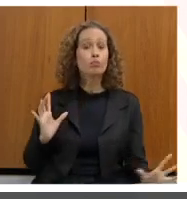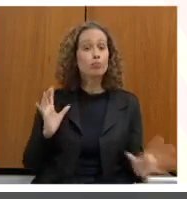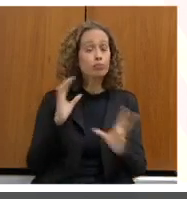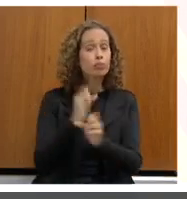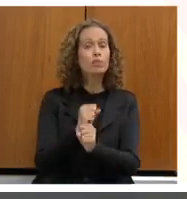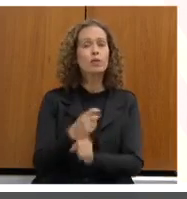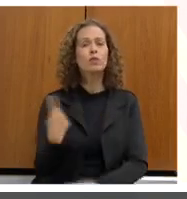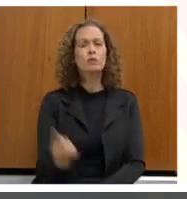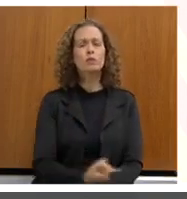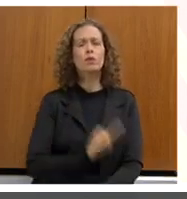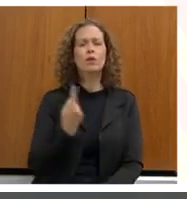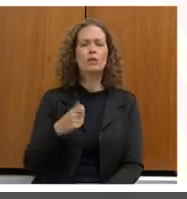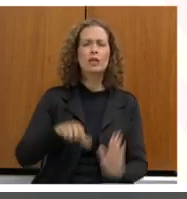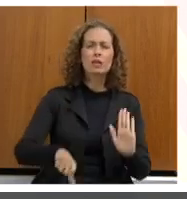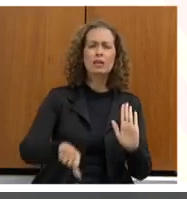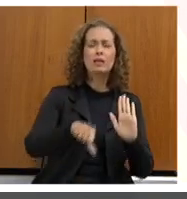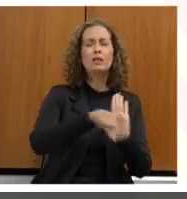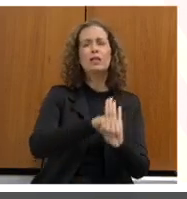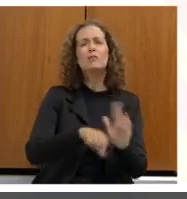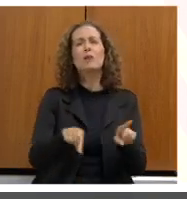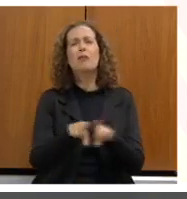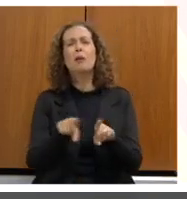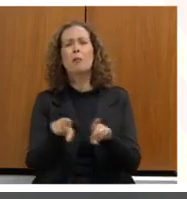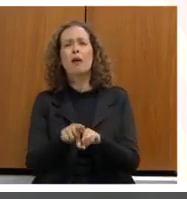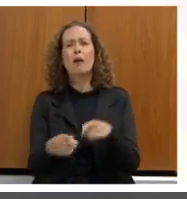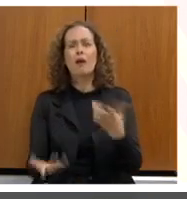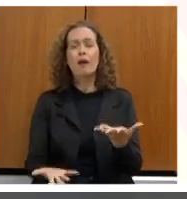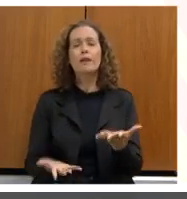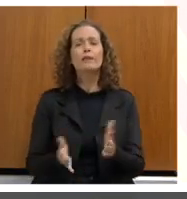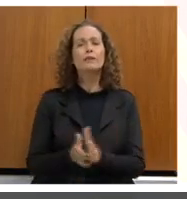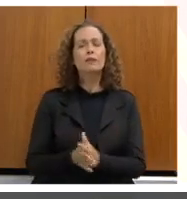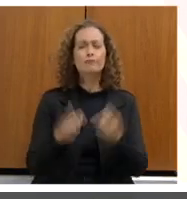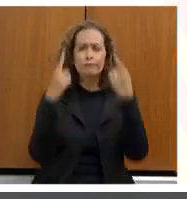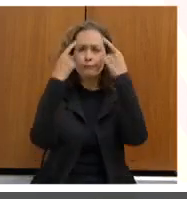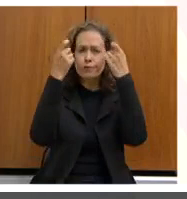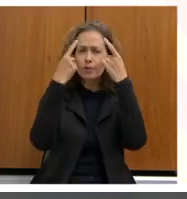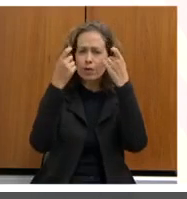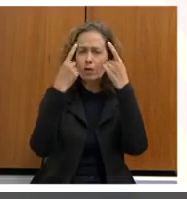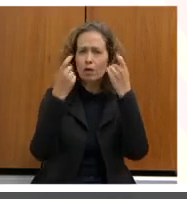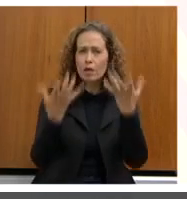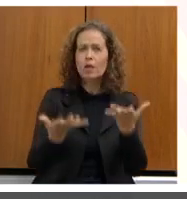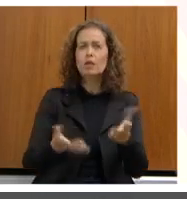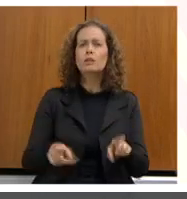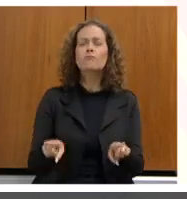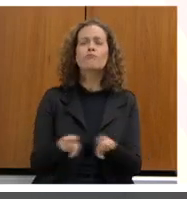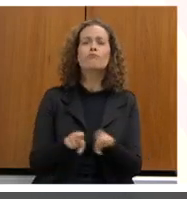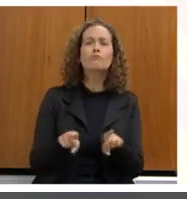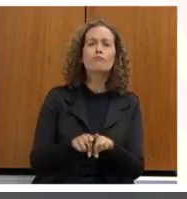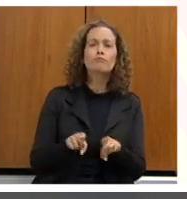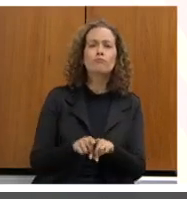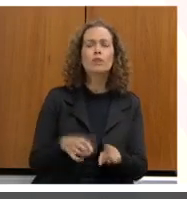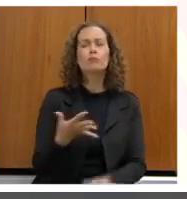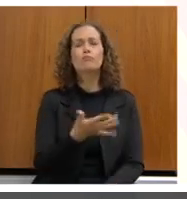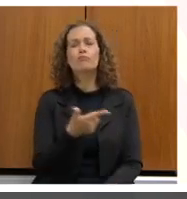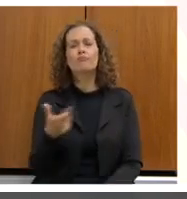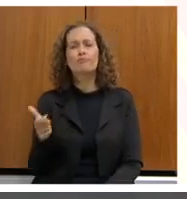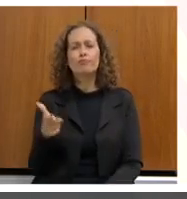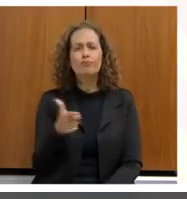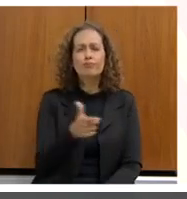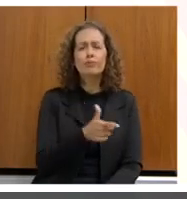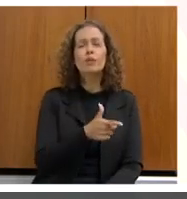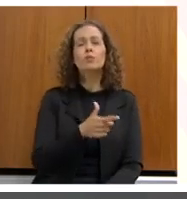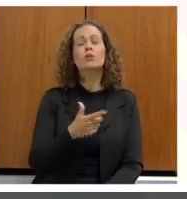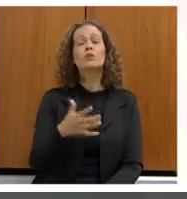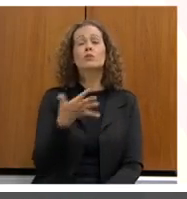e crime violento nós tivemos uma redução de 28 por cento nesse período vítimas de homicídio Consumado 10,5 menos dez e